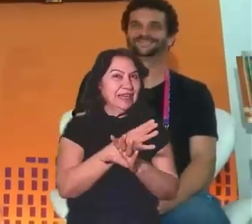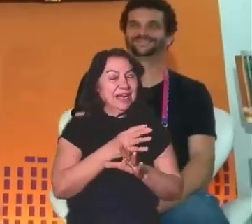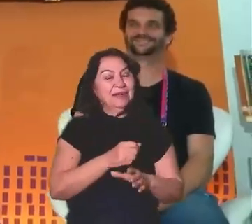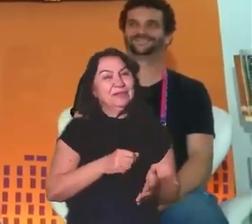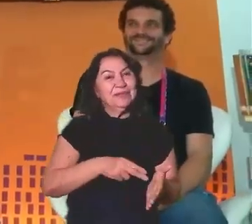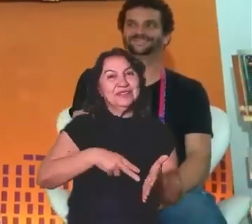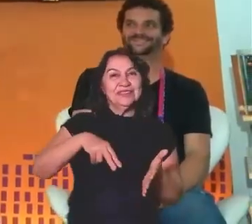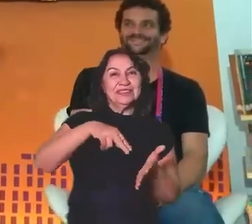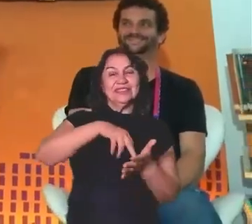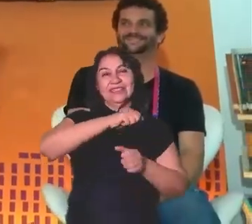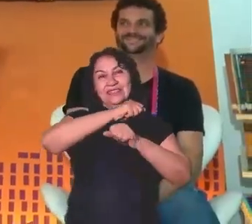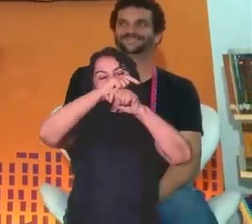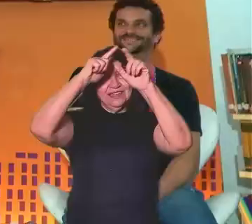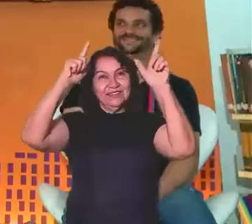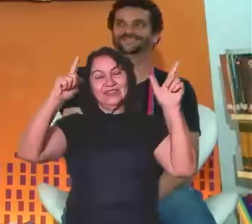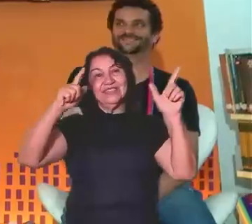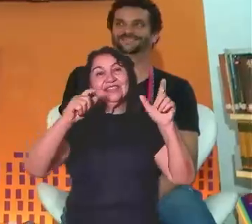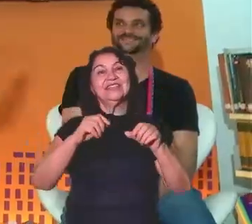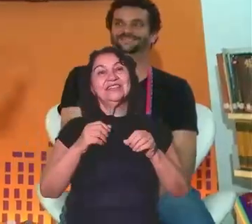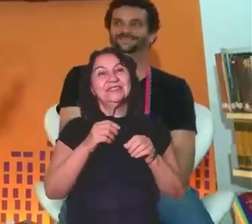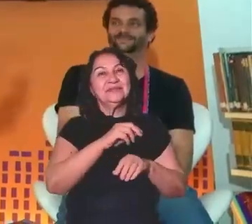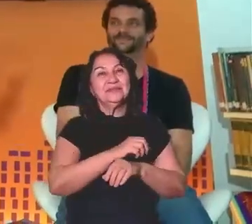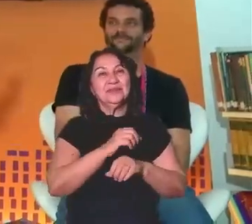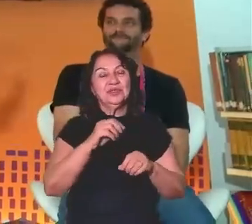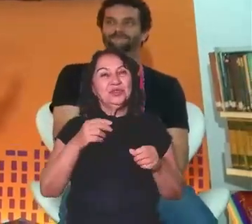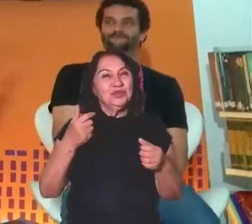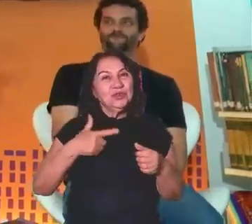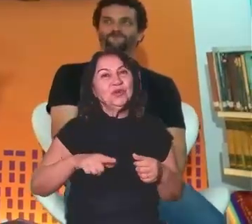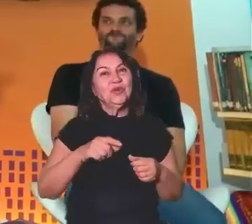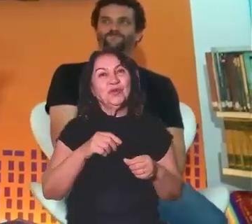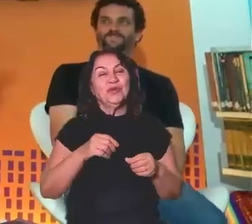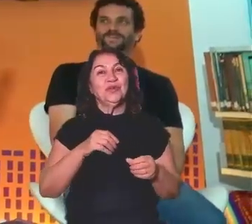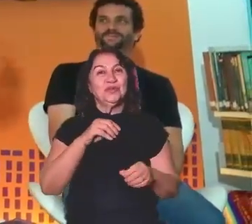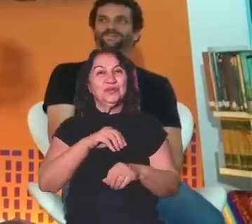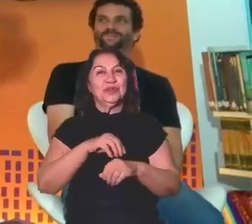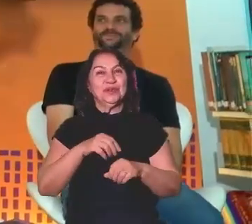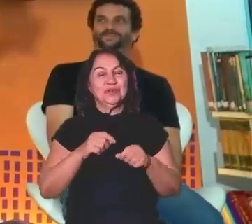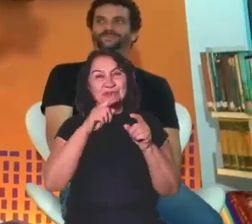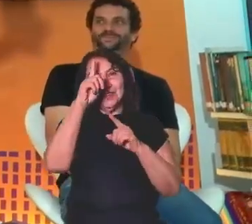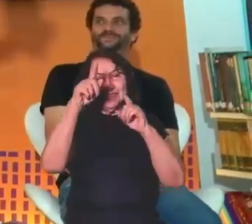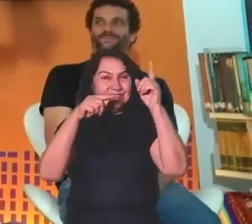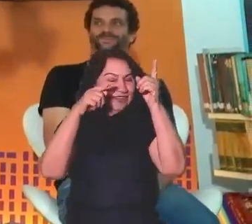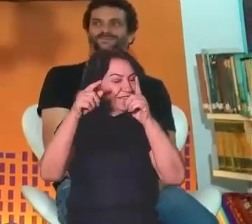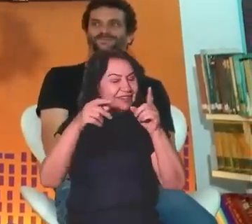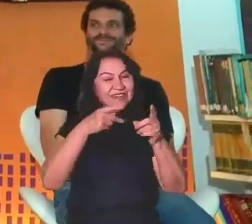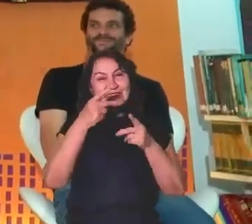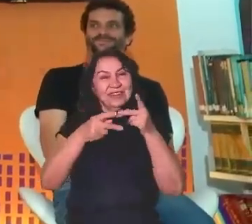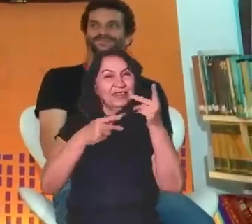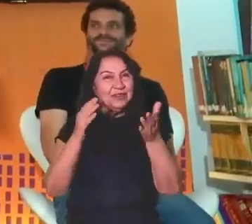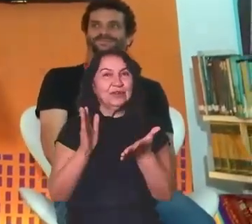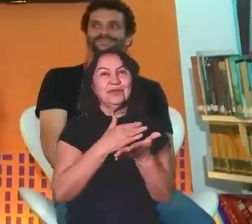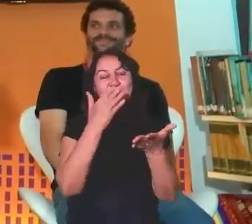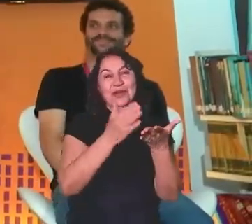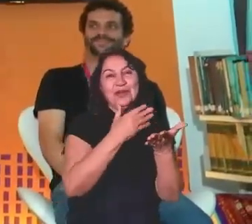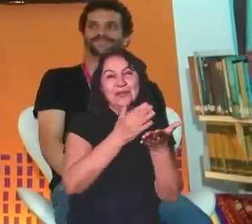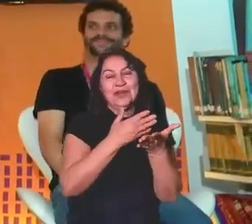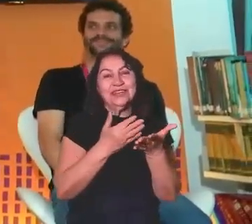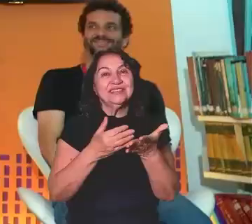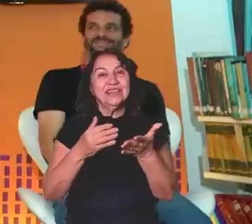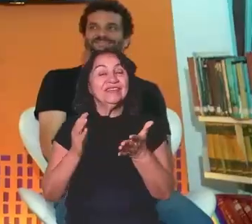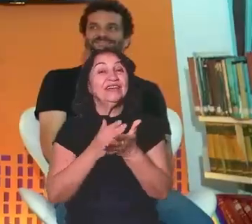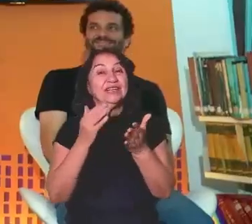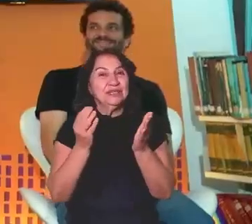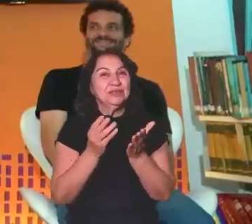você levanta da fronha. Aliado, sabe, de novo é meu motivo, me mantenho criativo. E já que você falou de uma página em rap, a gente faria